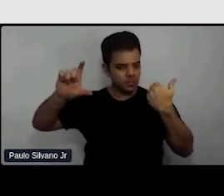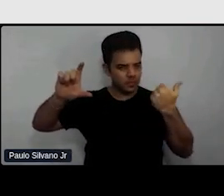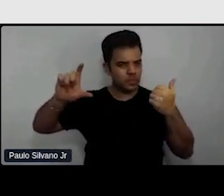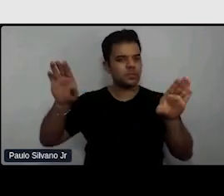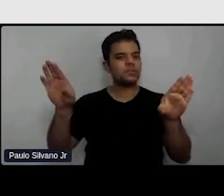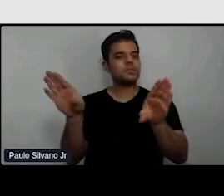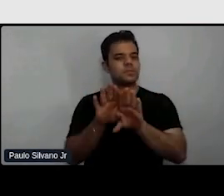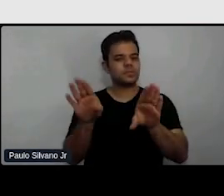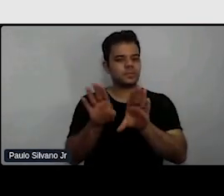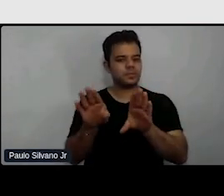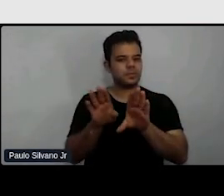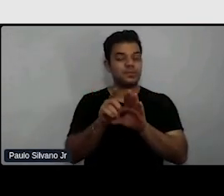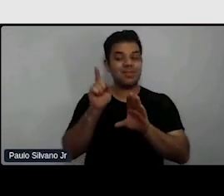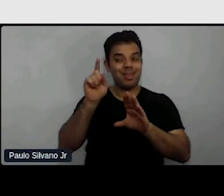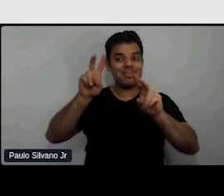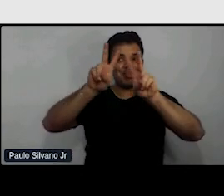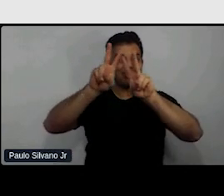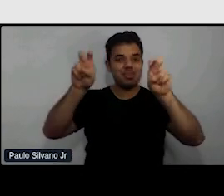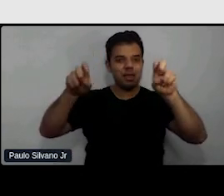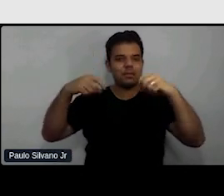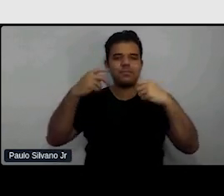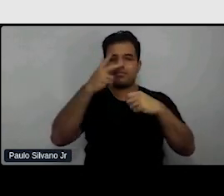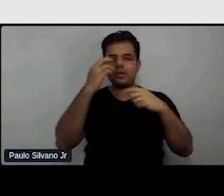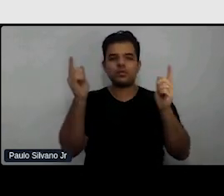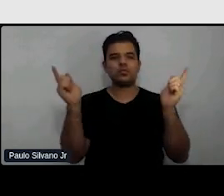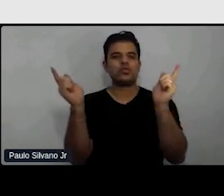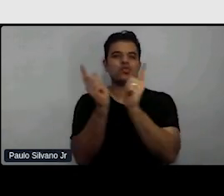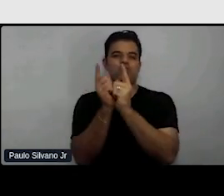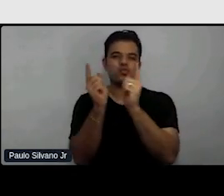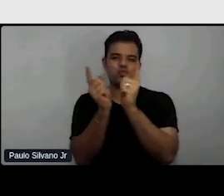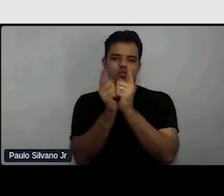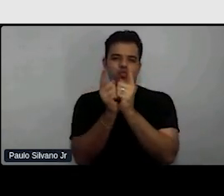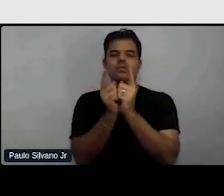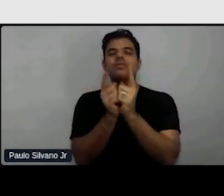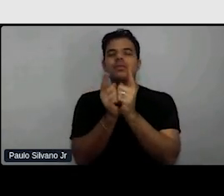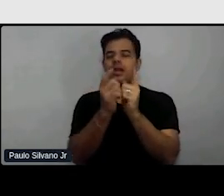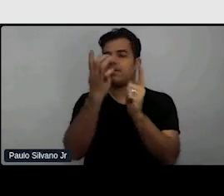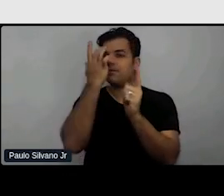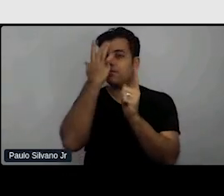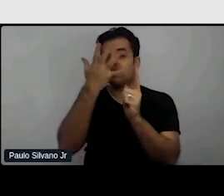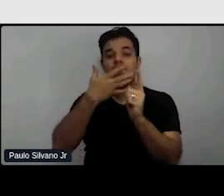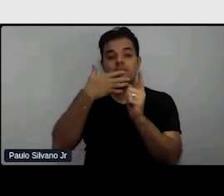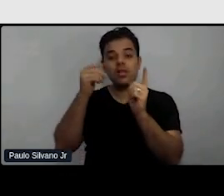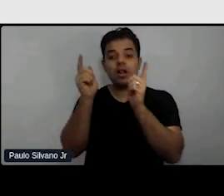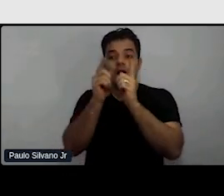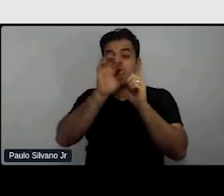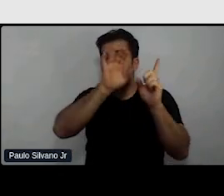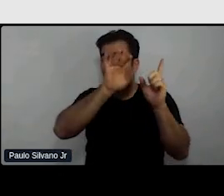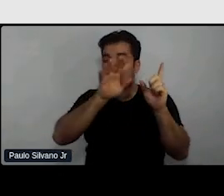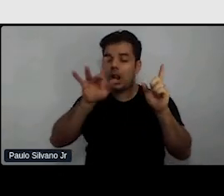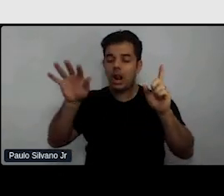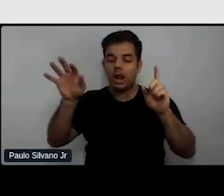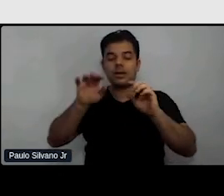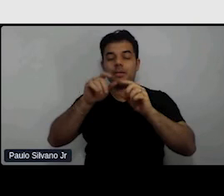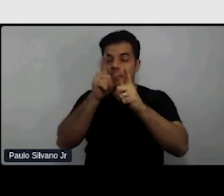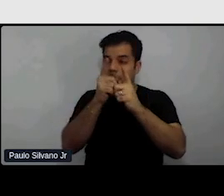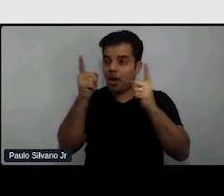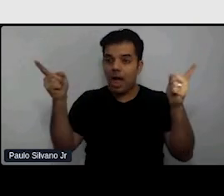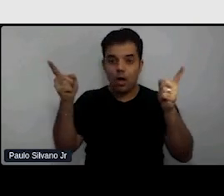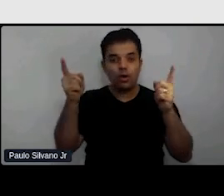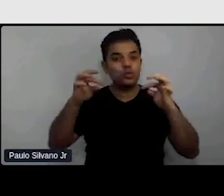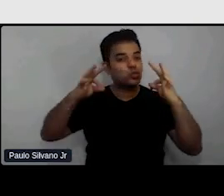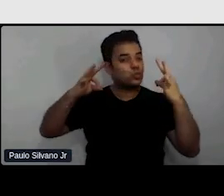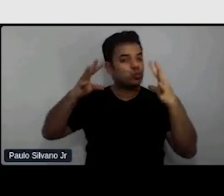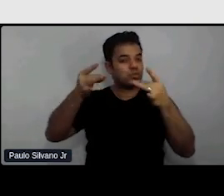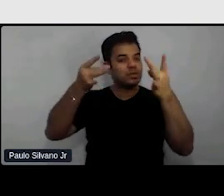o título realmente estava muito abreviado, fica muito mais fácil quando está um título escrito maior, assim, sem ser